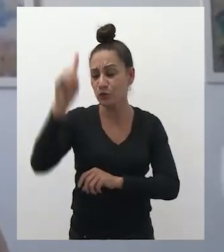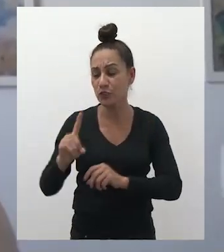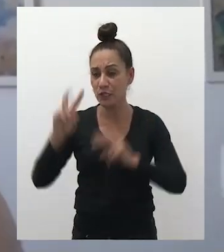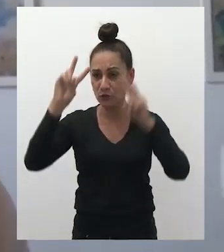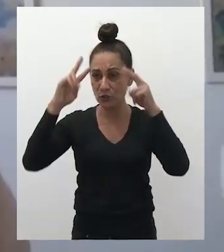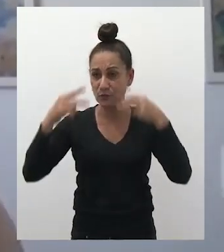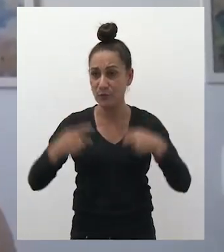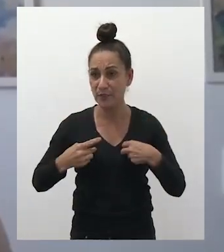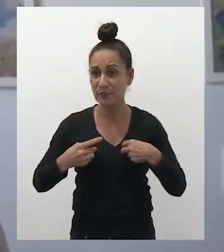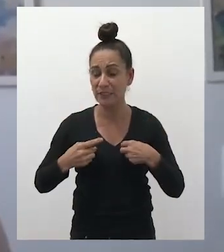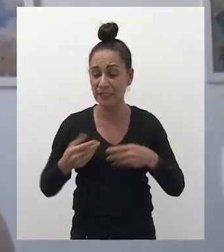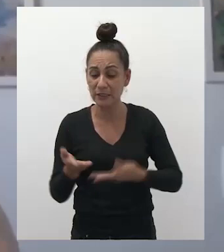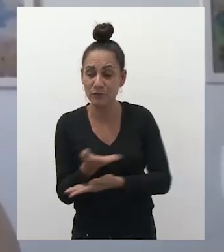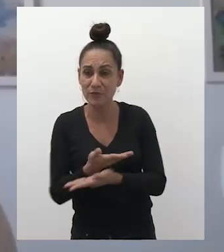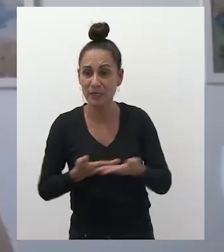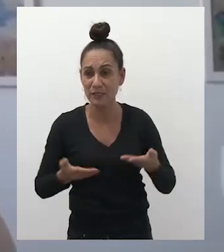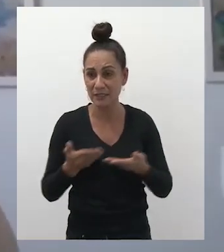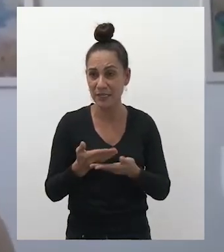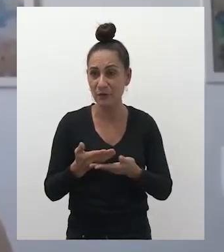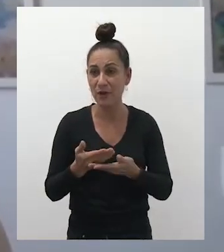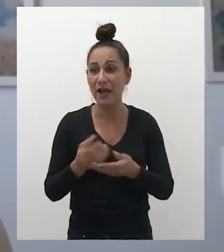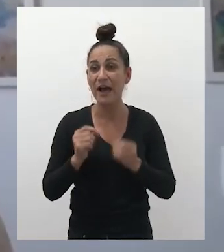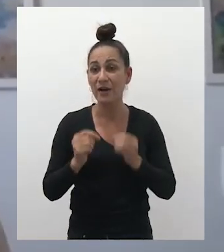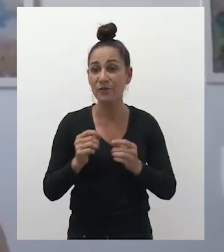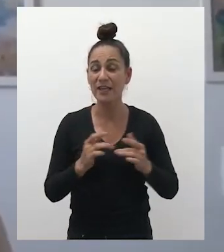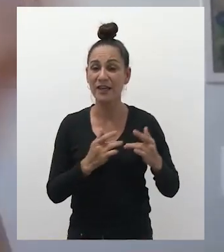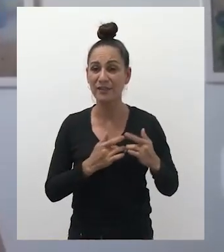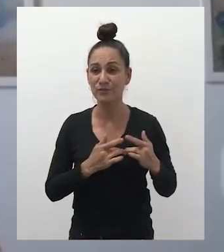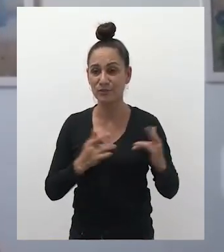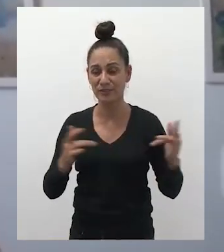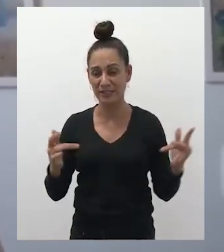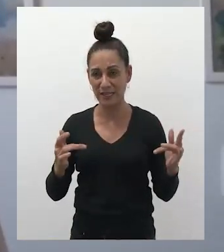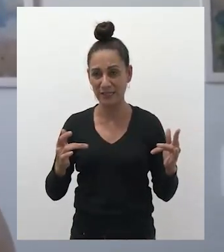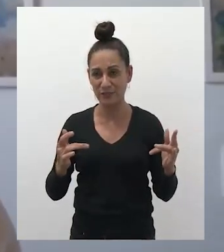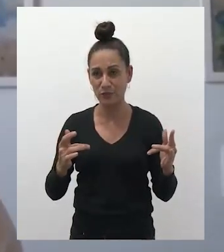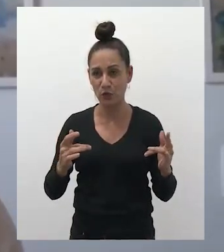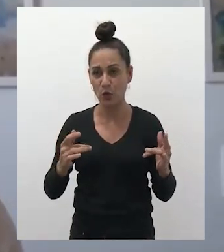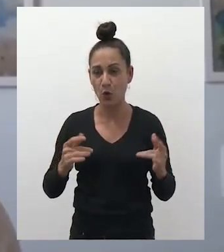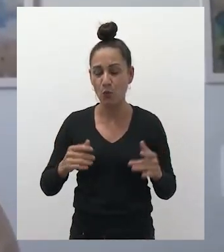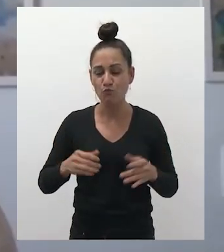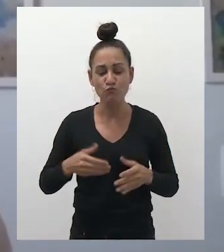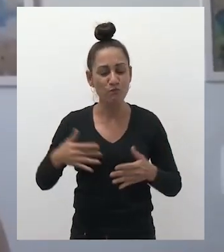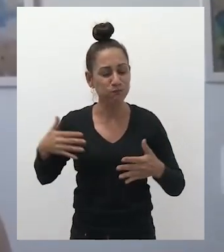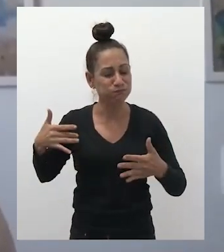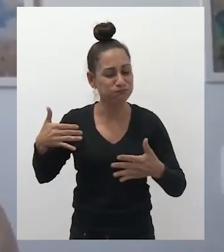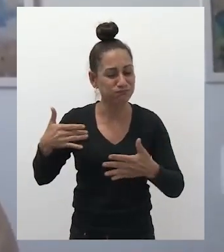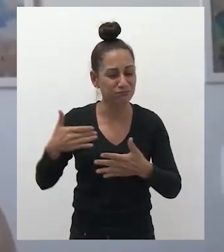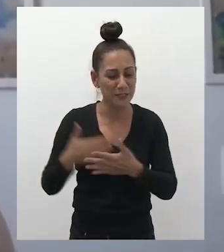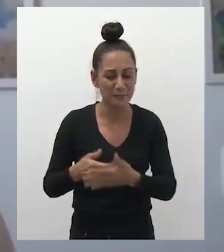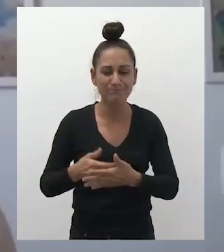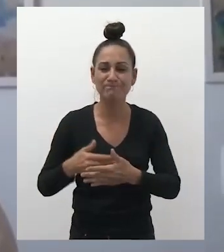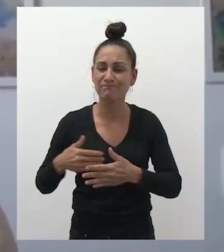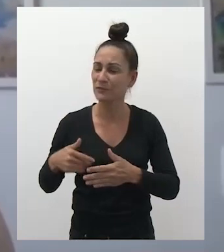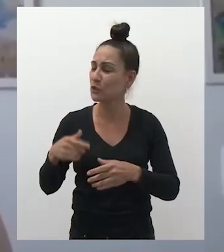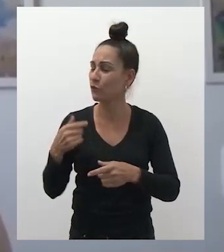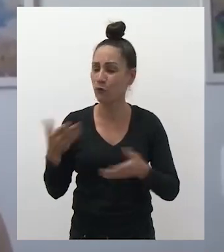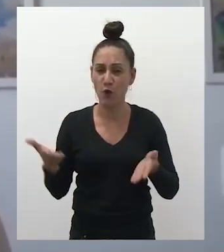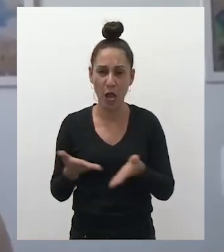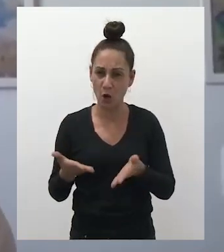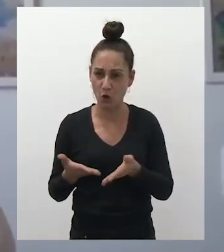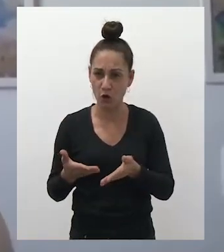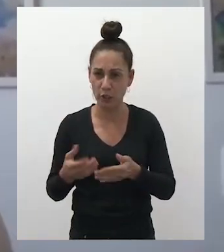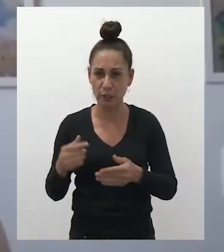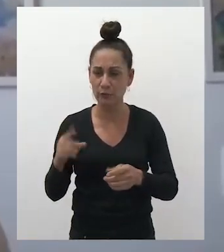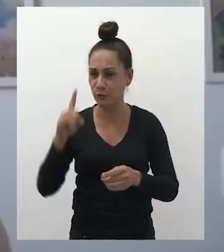desenvolvimento que está tão relacionado à solidariedade? Um longo percurso. um longo percurso, pessoal, não foi do dia para a noite,